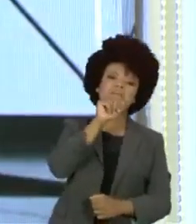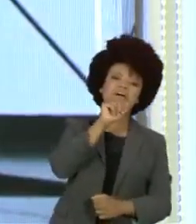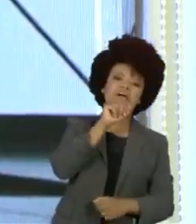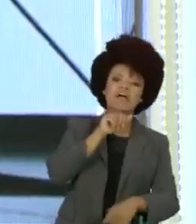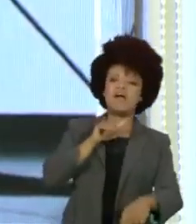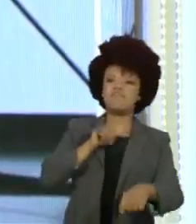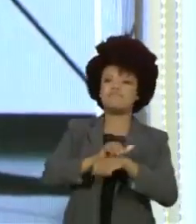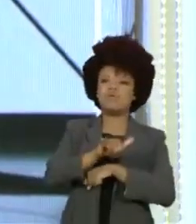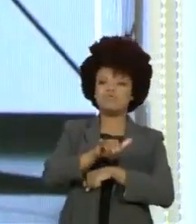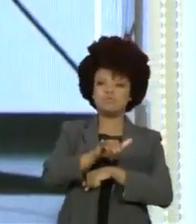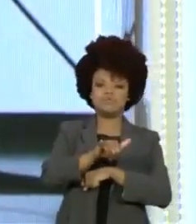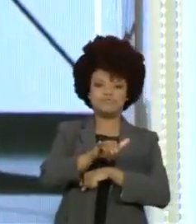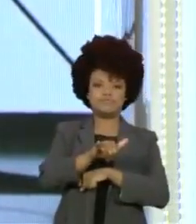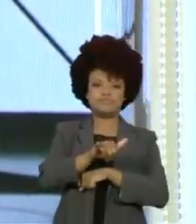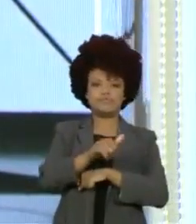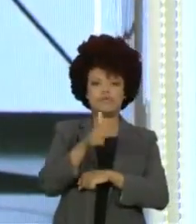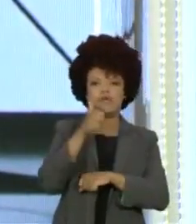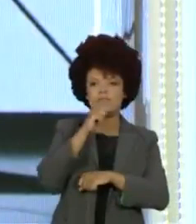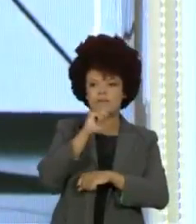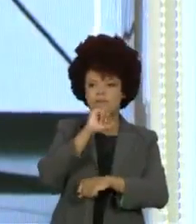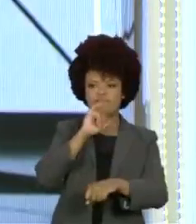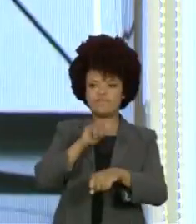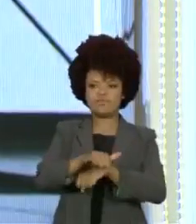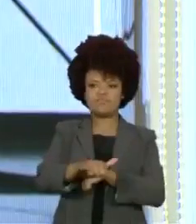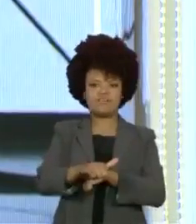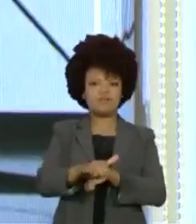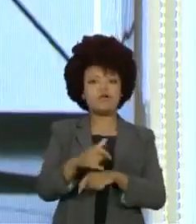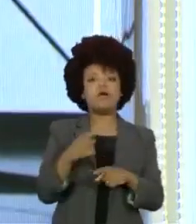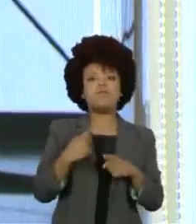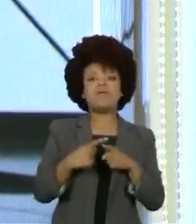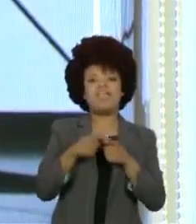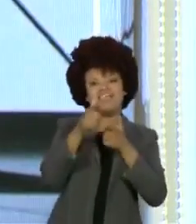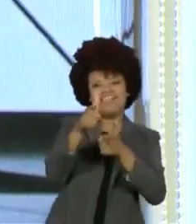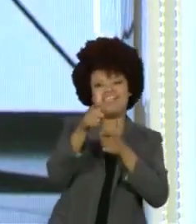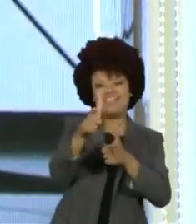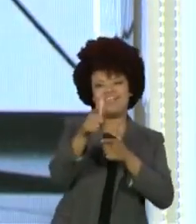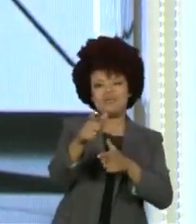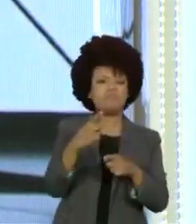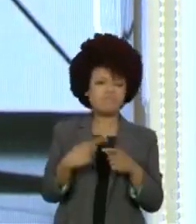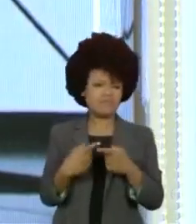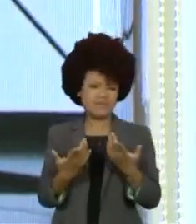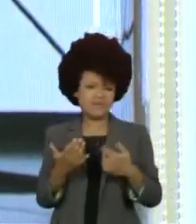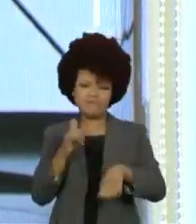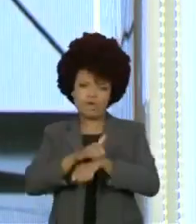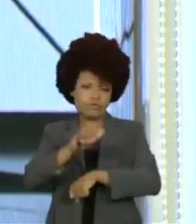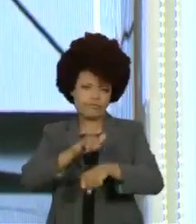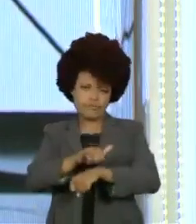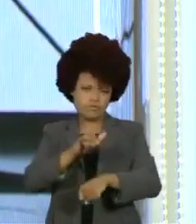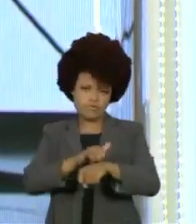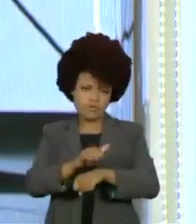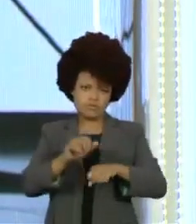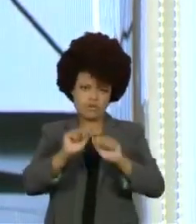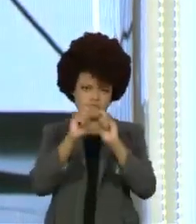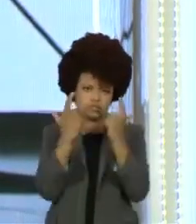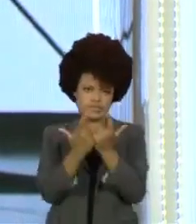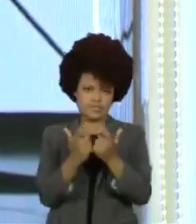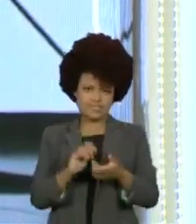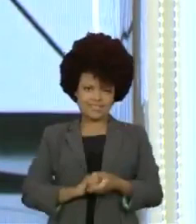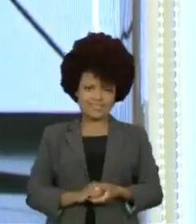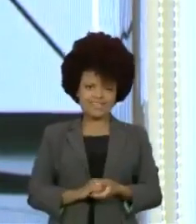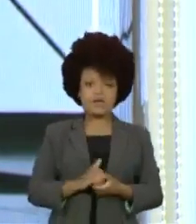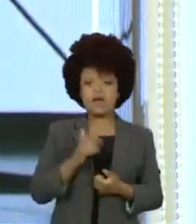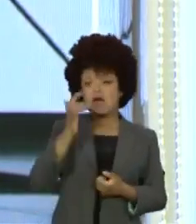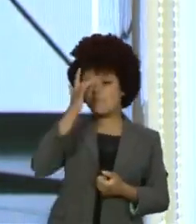constantemente o tempo todo não comparece às sessões e é motivo de riso o tempo